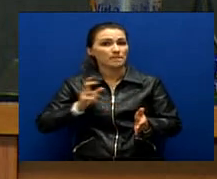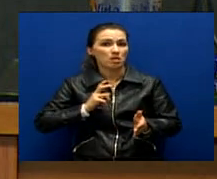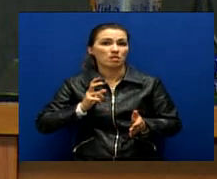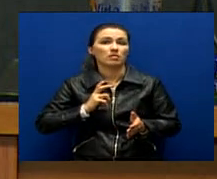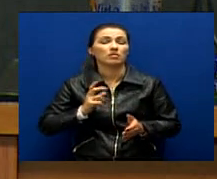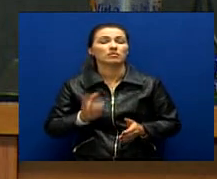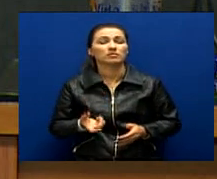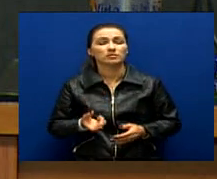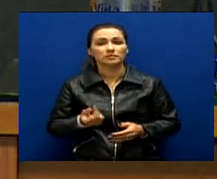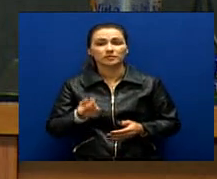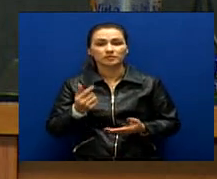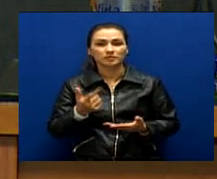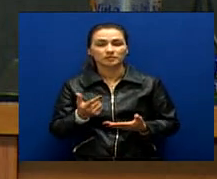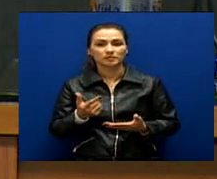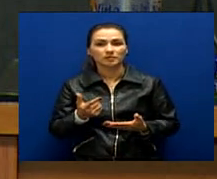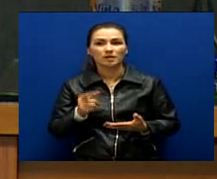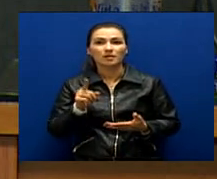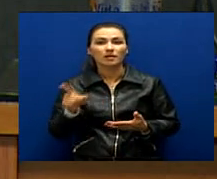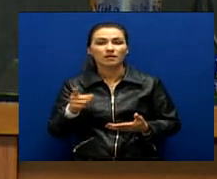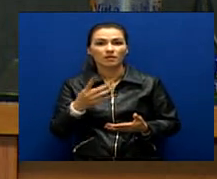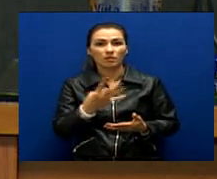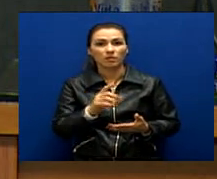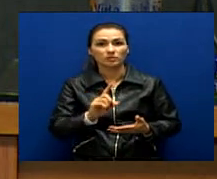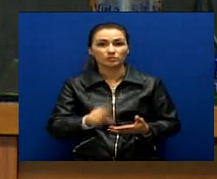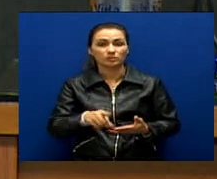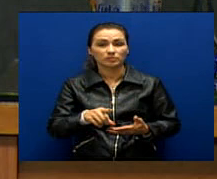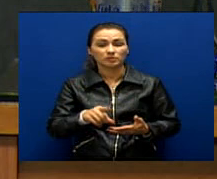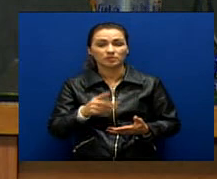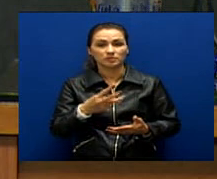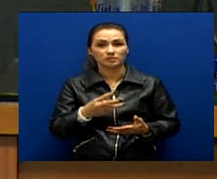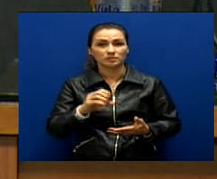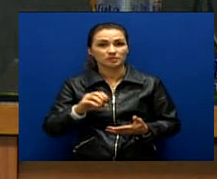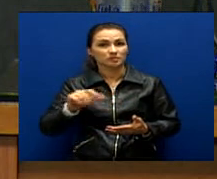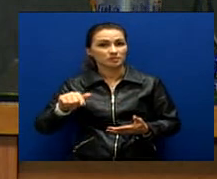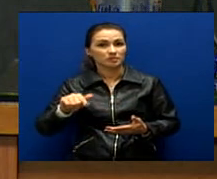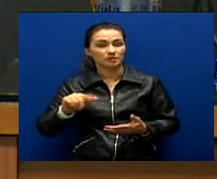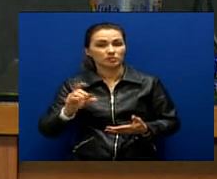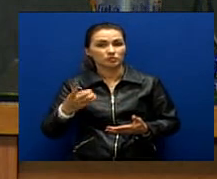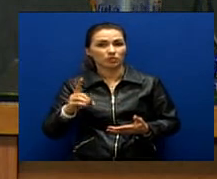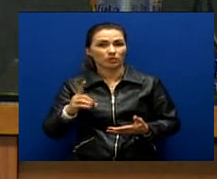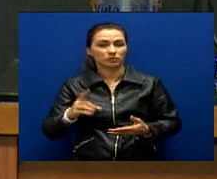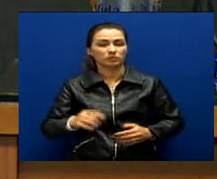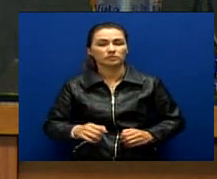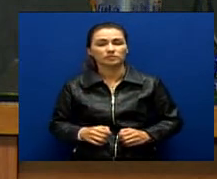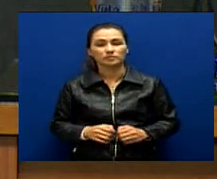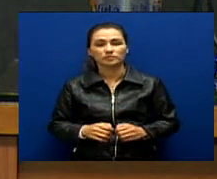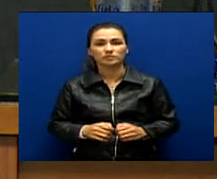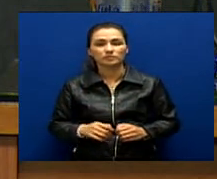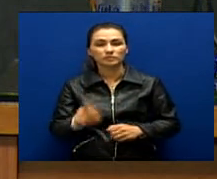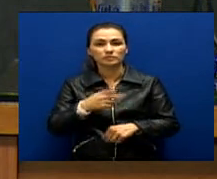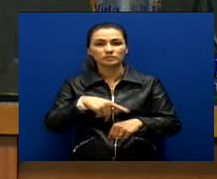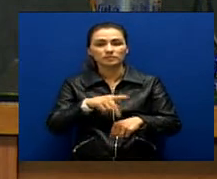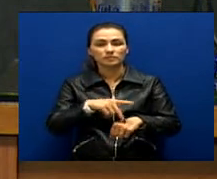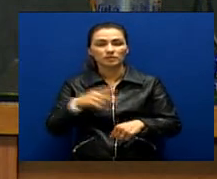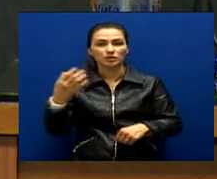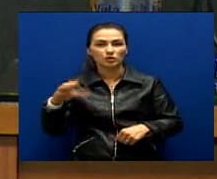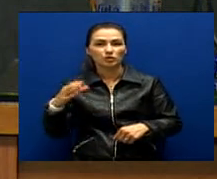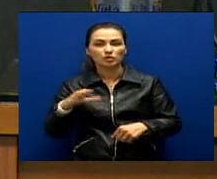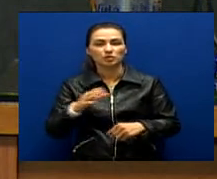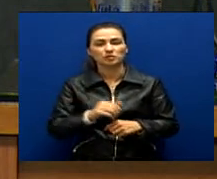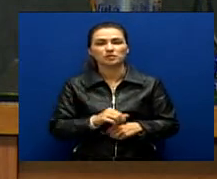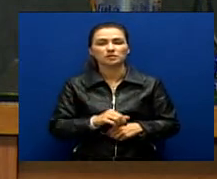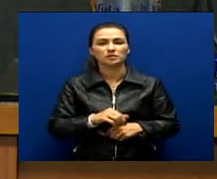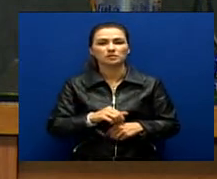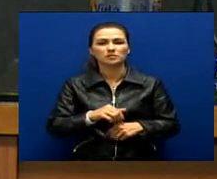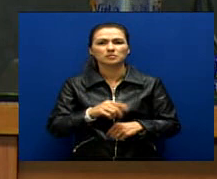pobre 4307 dólares já ajustados com qualidade e poder de compra o chile e argentina que não tem um sistema de saúde universal